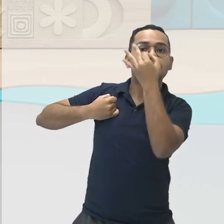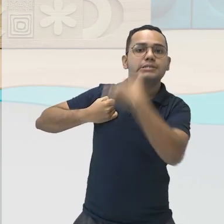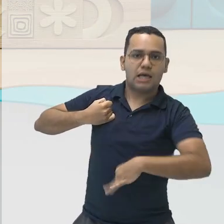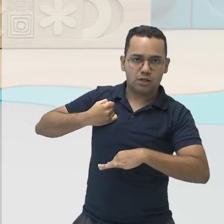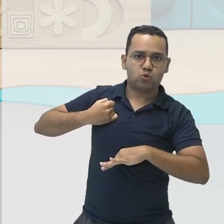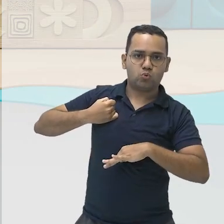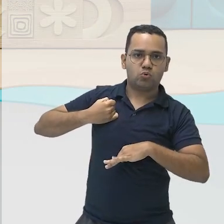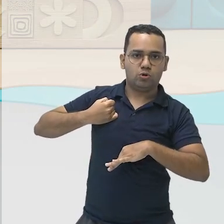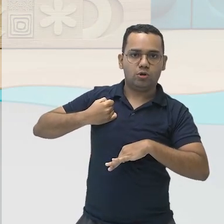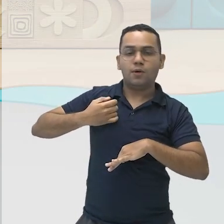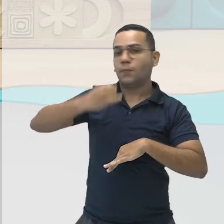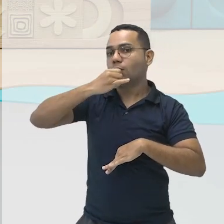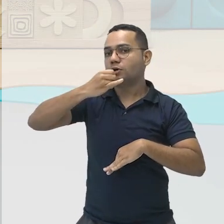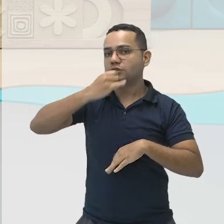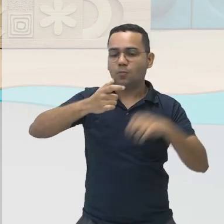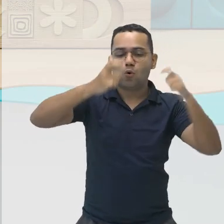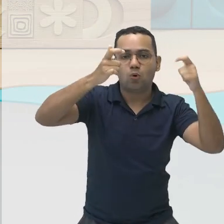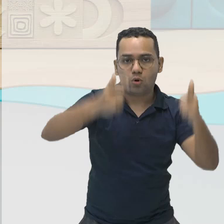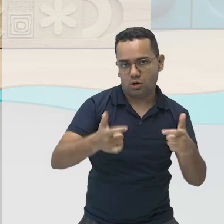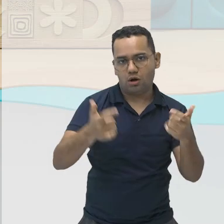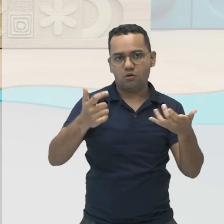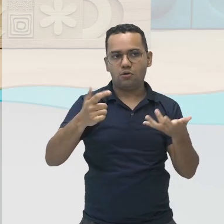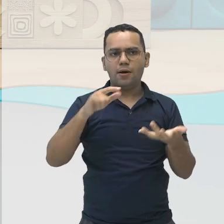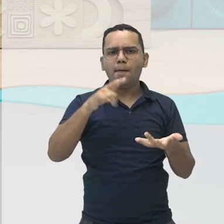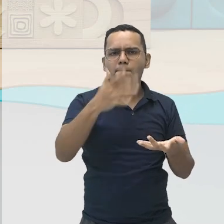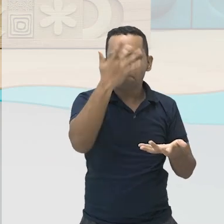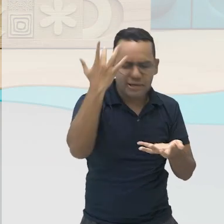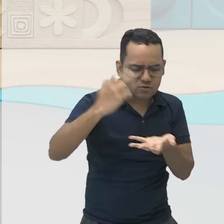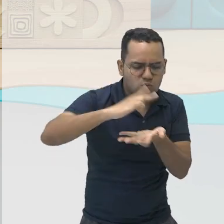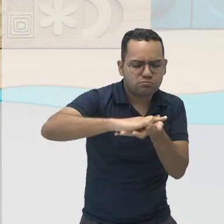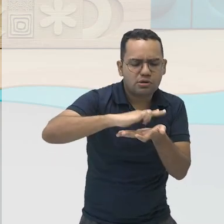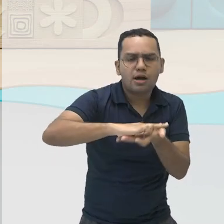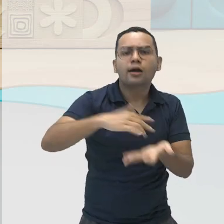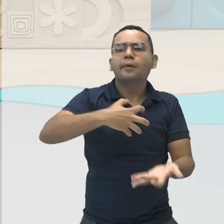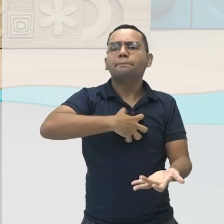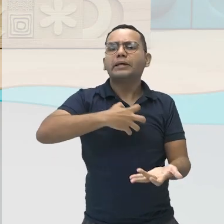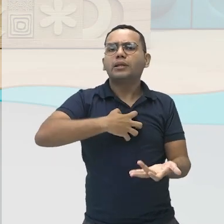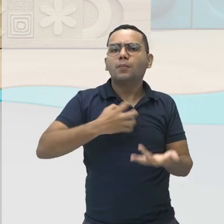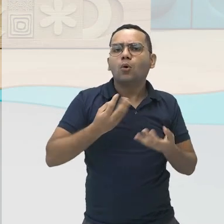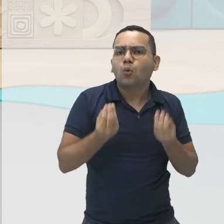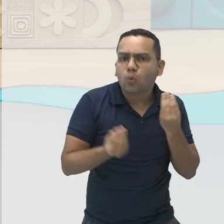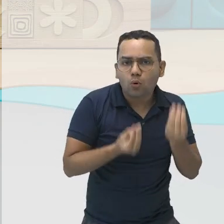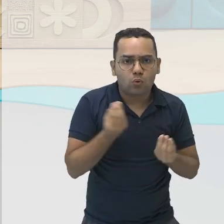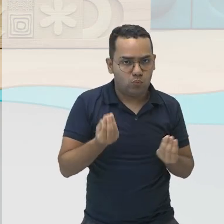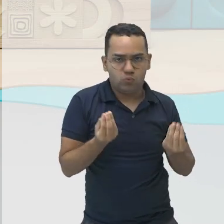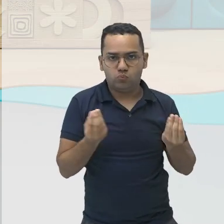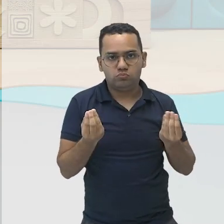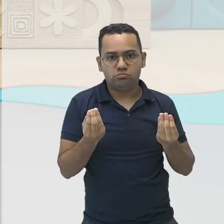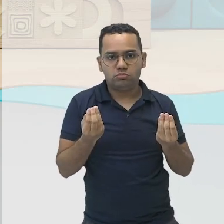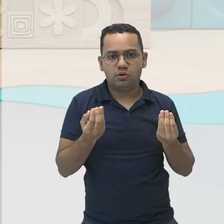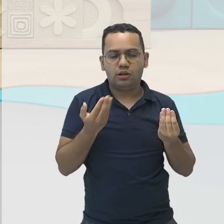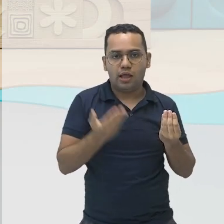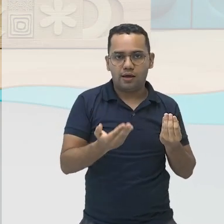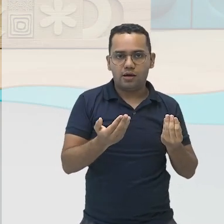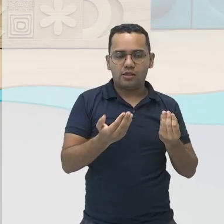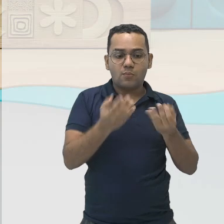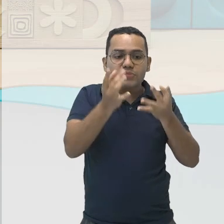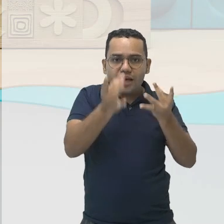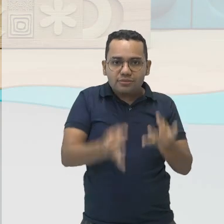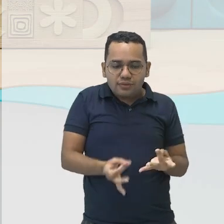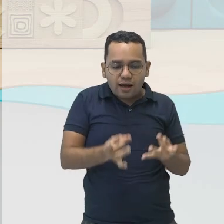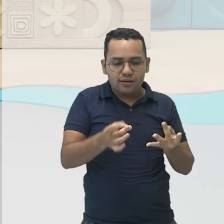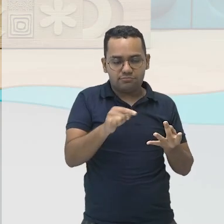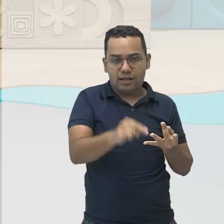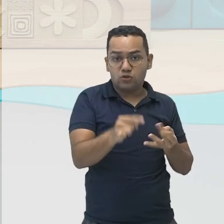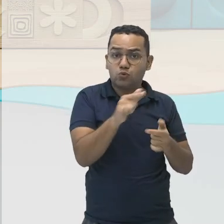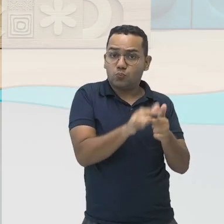vítima está, onde é que ela se acidentou, por exemplo, né, dependendo se for um caso de acidente, né, você vai passar todas essas informações